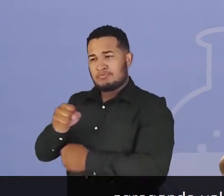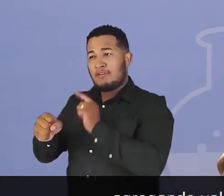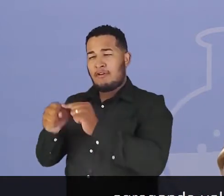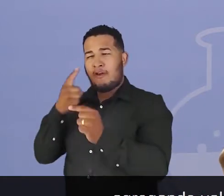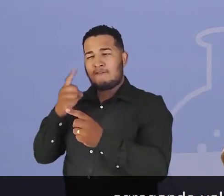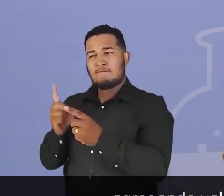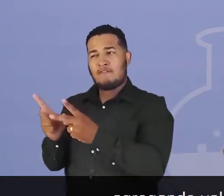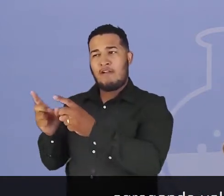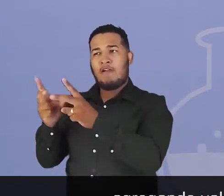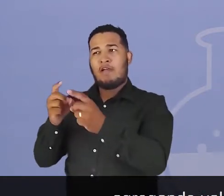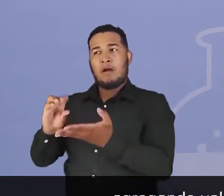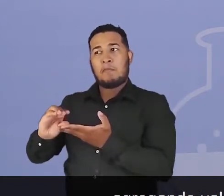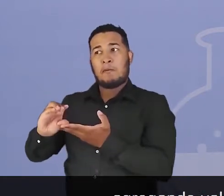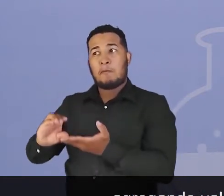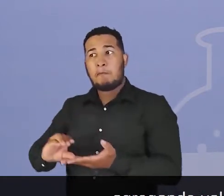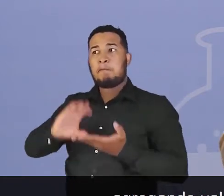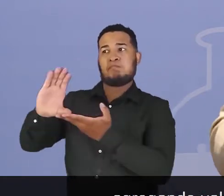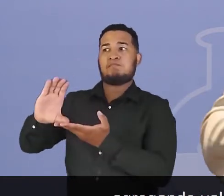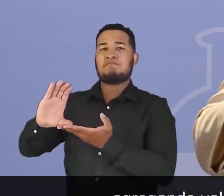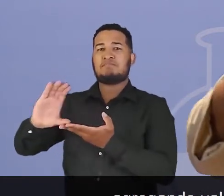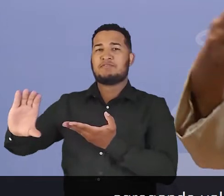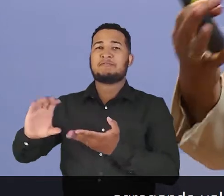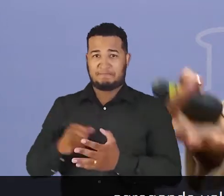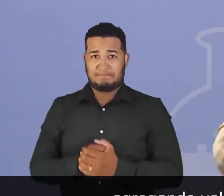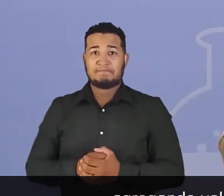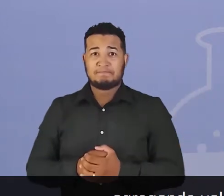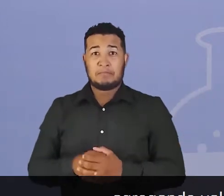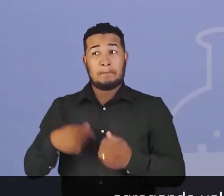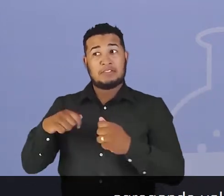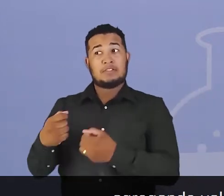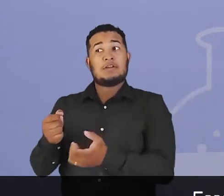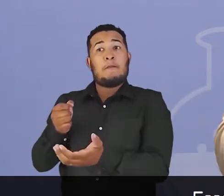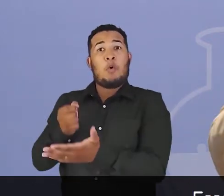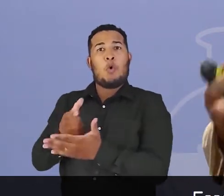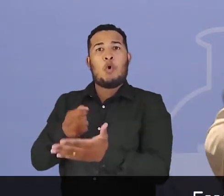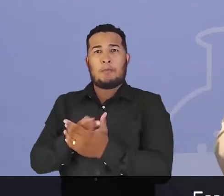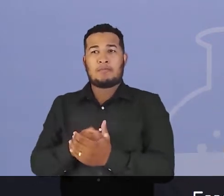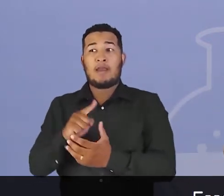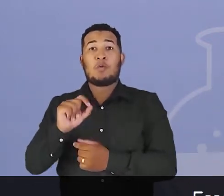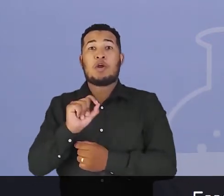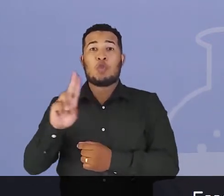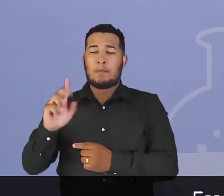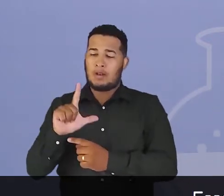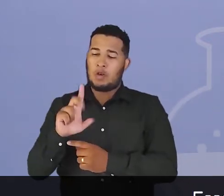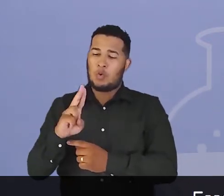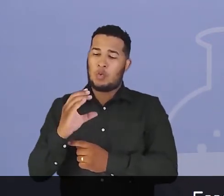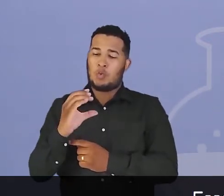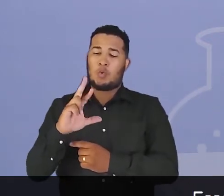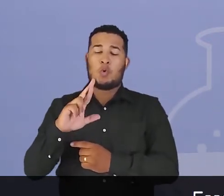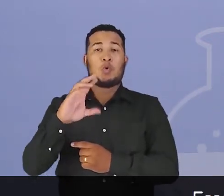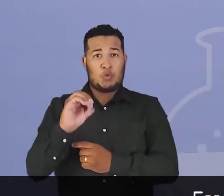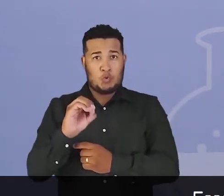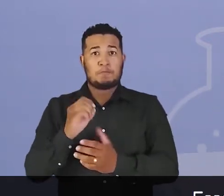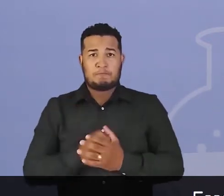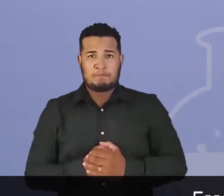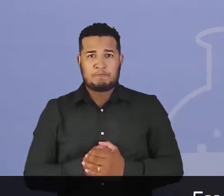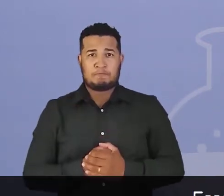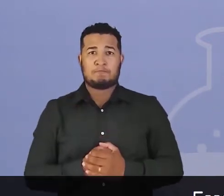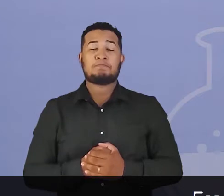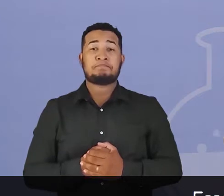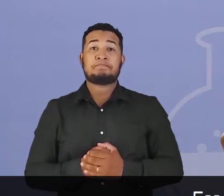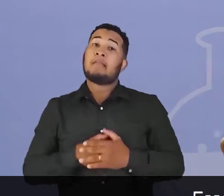e vendendo esse produto por um valor a mais. Esse a mais era o quê? Era o lucro que essa